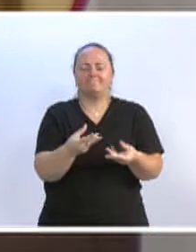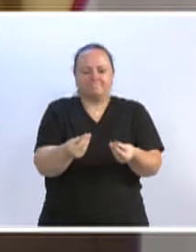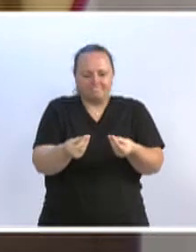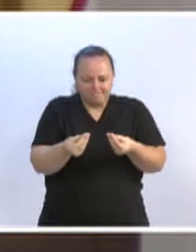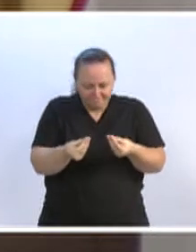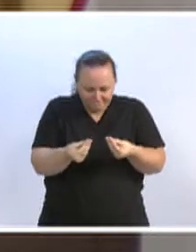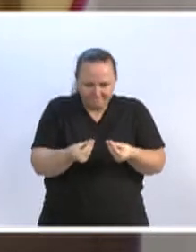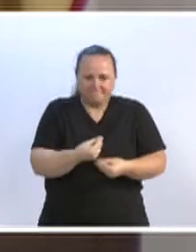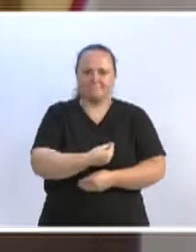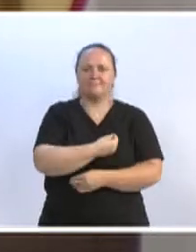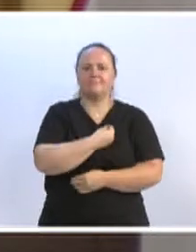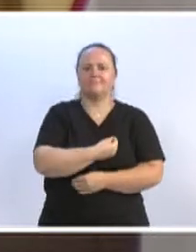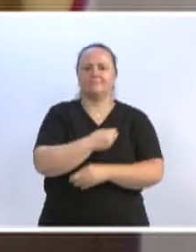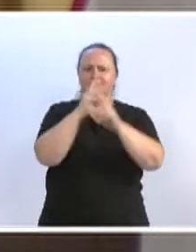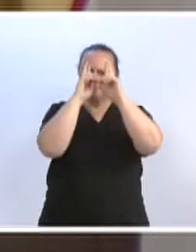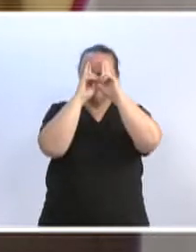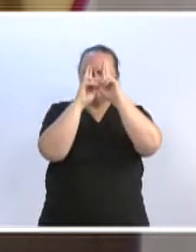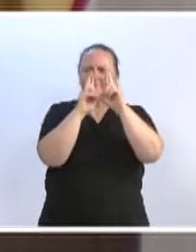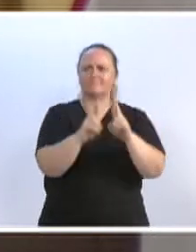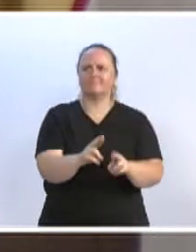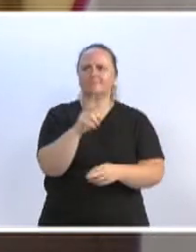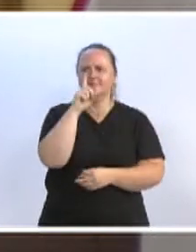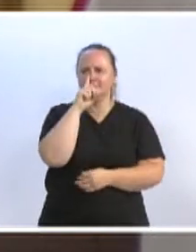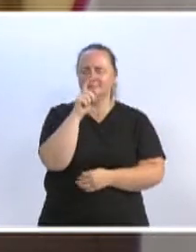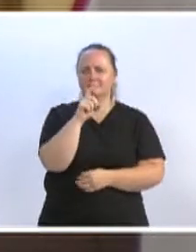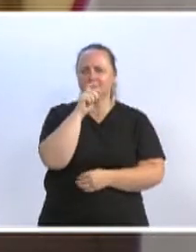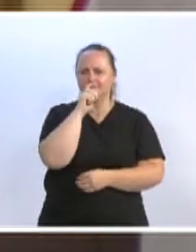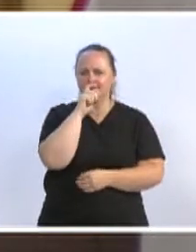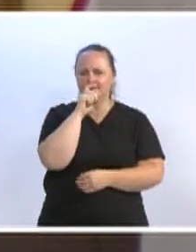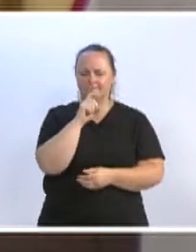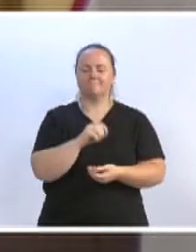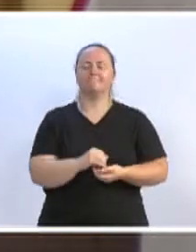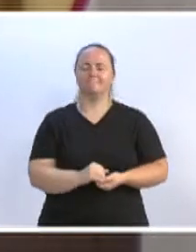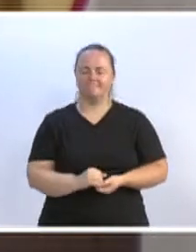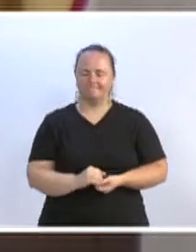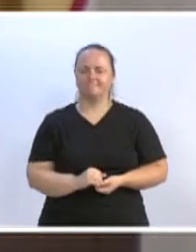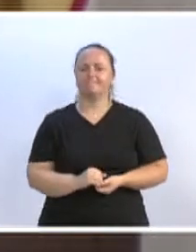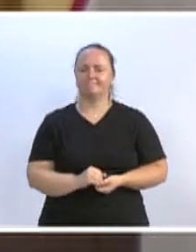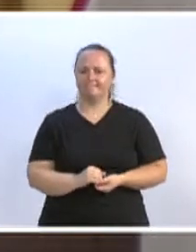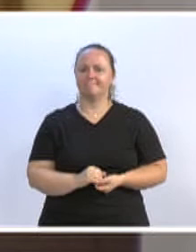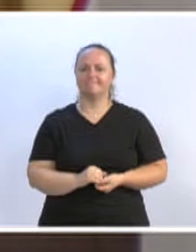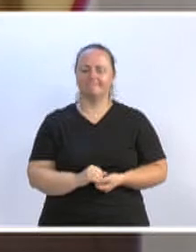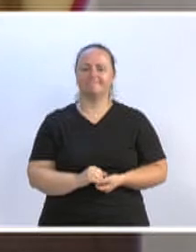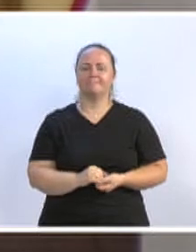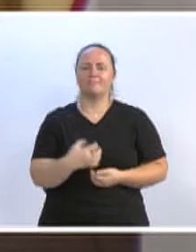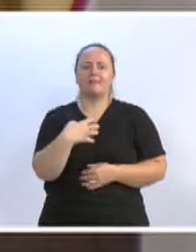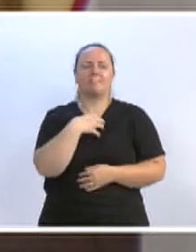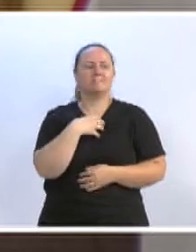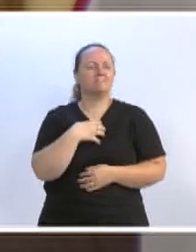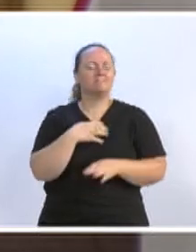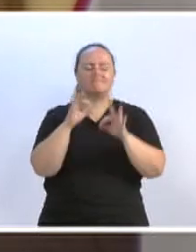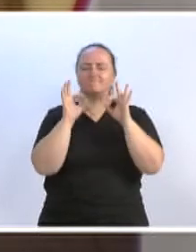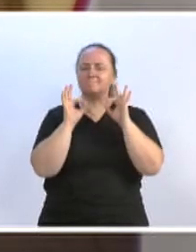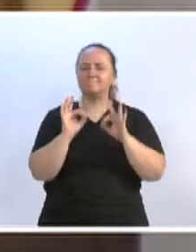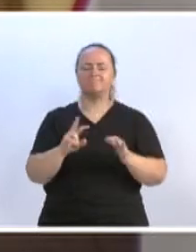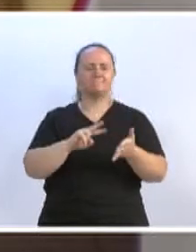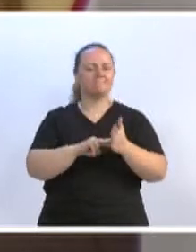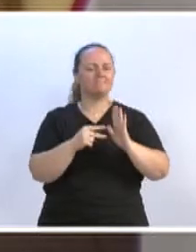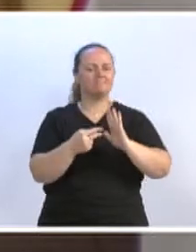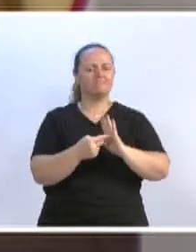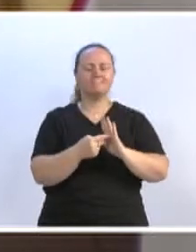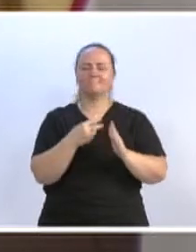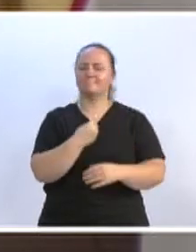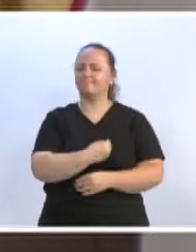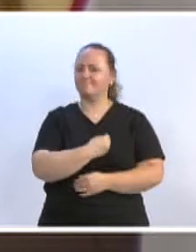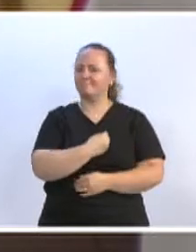vida. Honra teu pai e tua mãe, e terás uma vida longa. O sentido da vida, o sentido do amor,